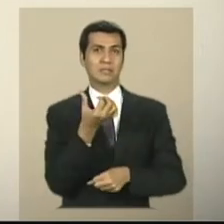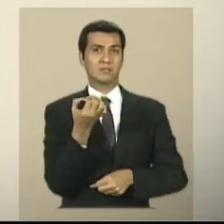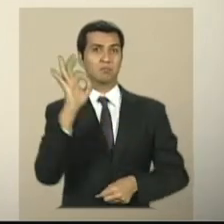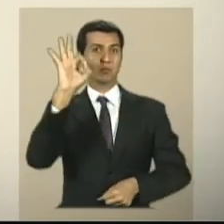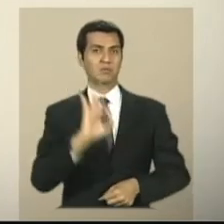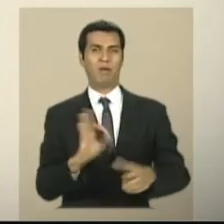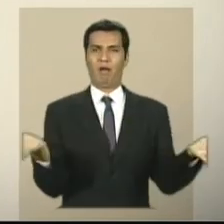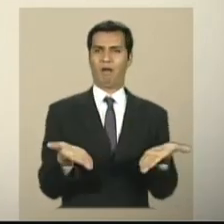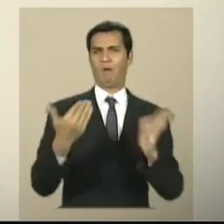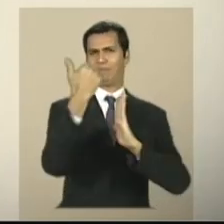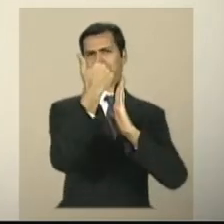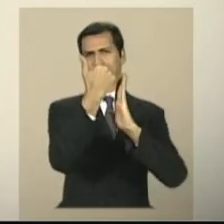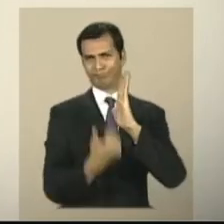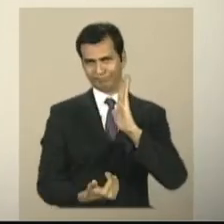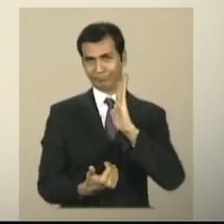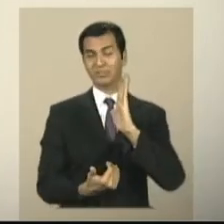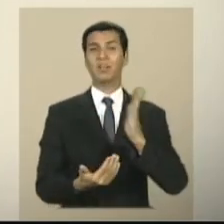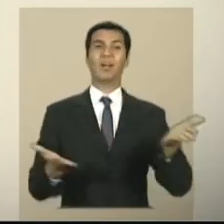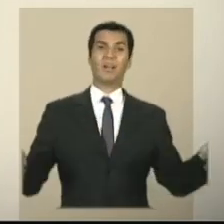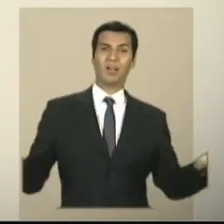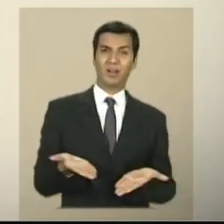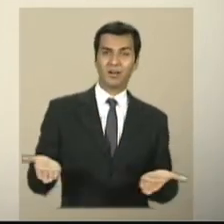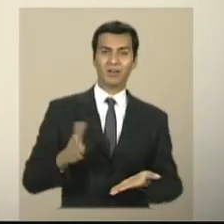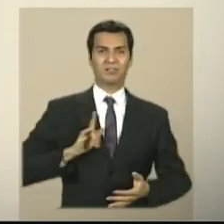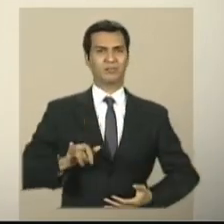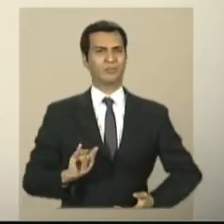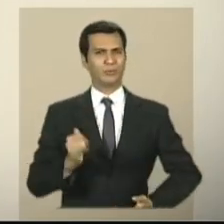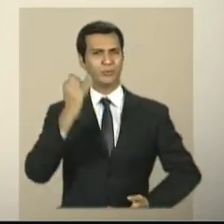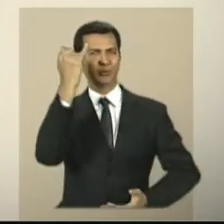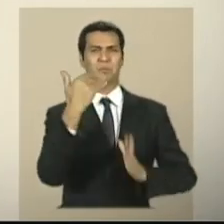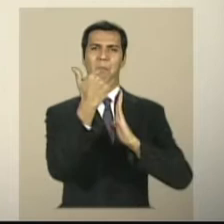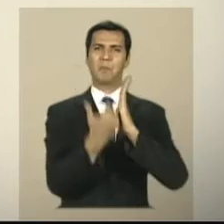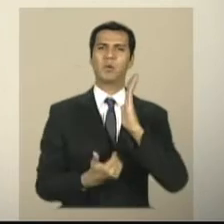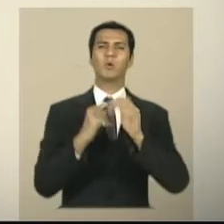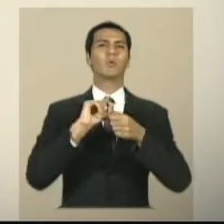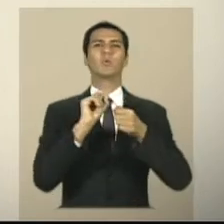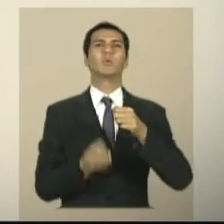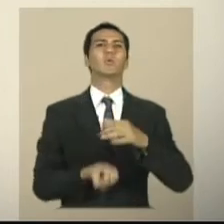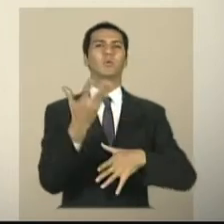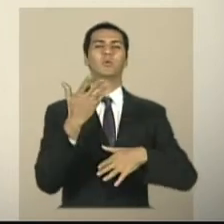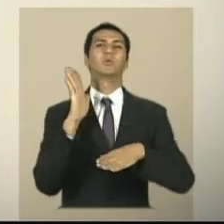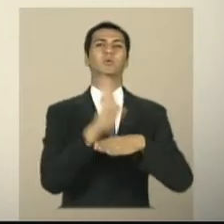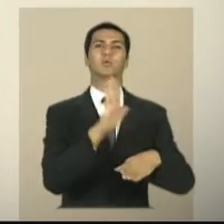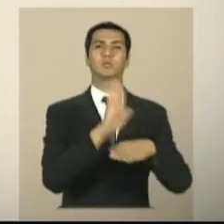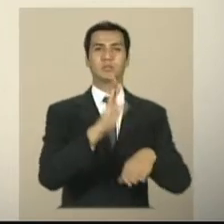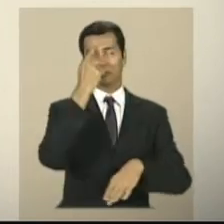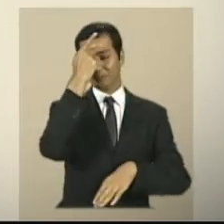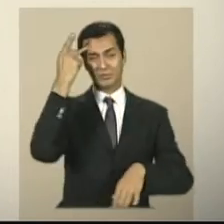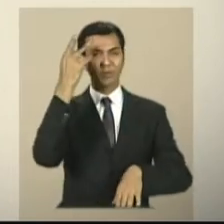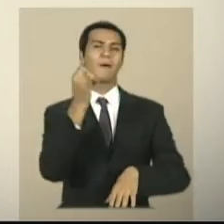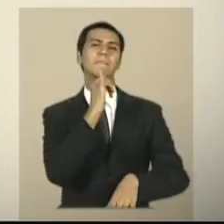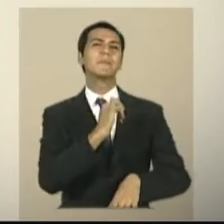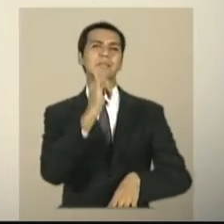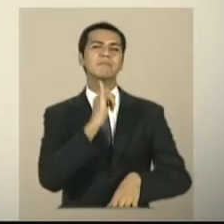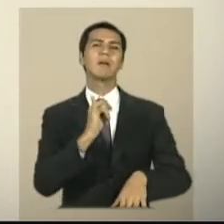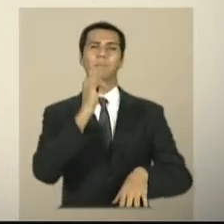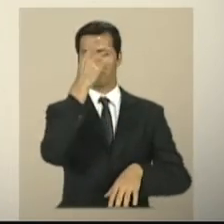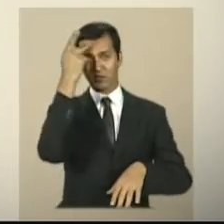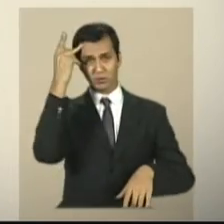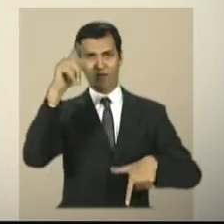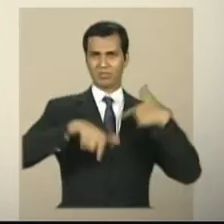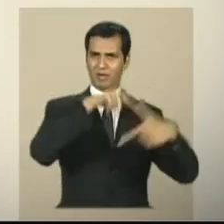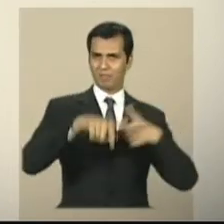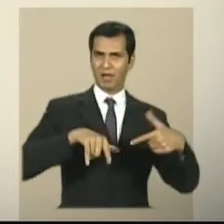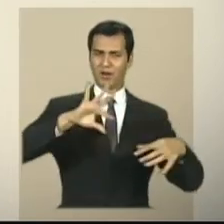baixou este crédito assim barato ele foi criado para as pessoas por é uma costureira que está precisando